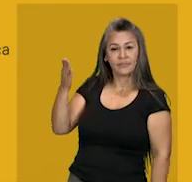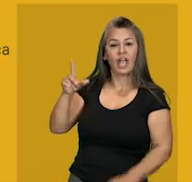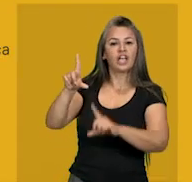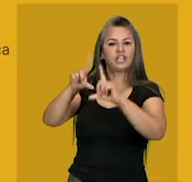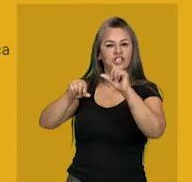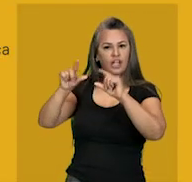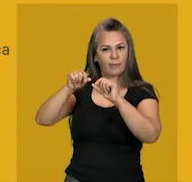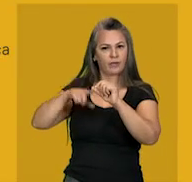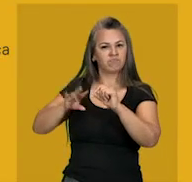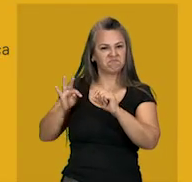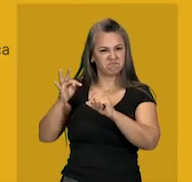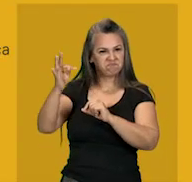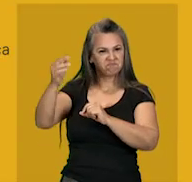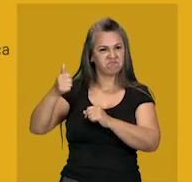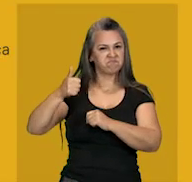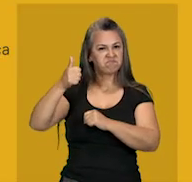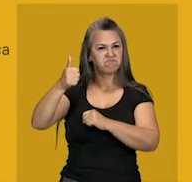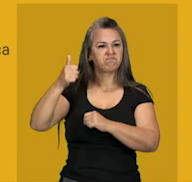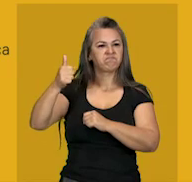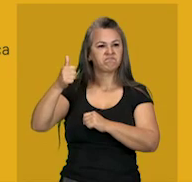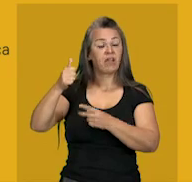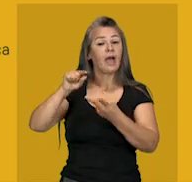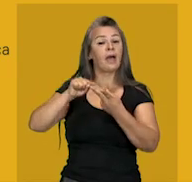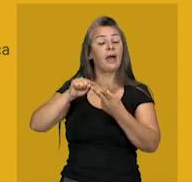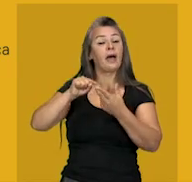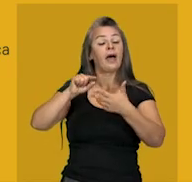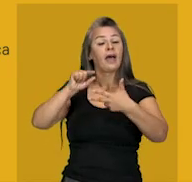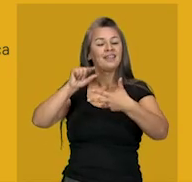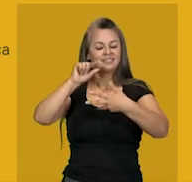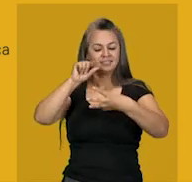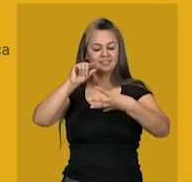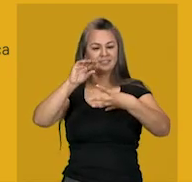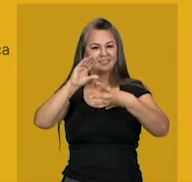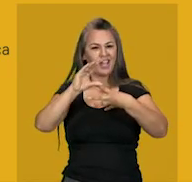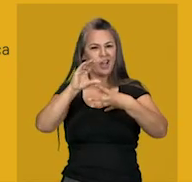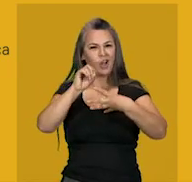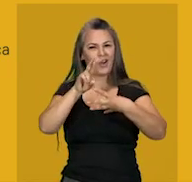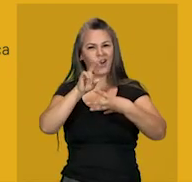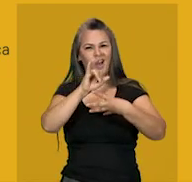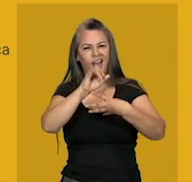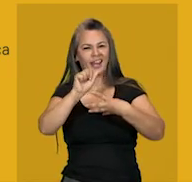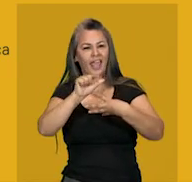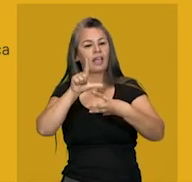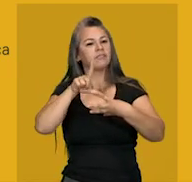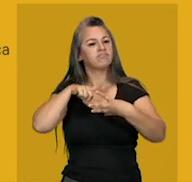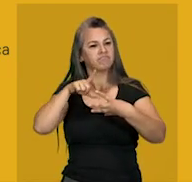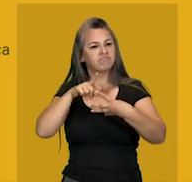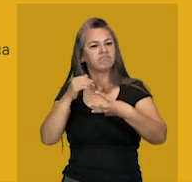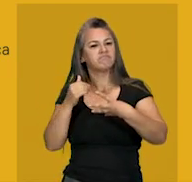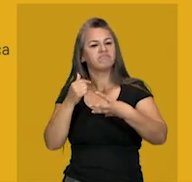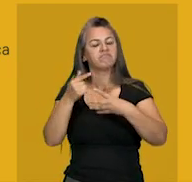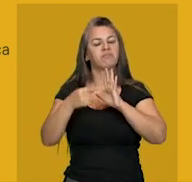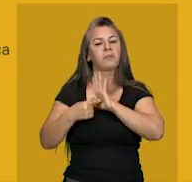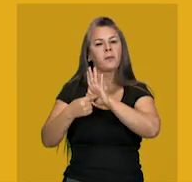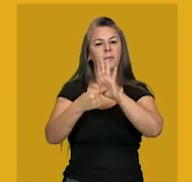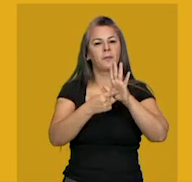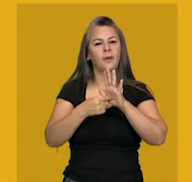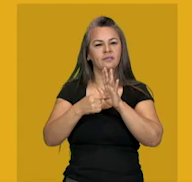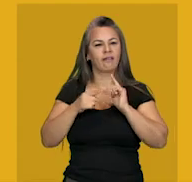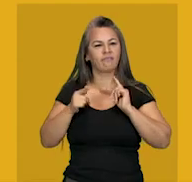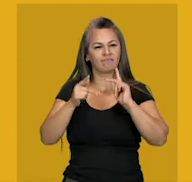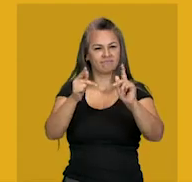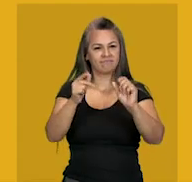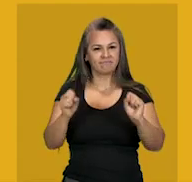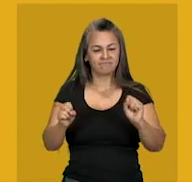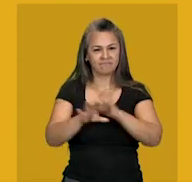tecnologia de ponta, vimos que a Coreia do Sul tem trabalhado fortemente em sua imagem externa e que a Austrália é o país que mais se destaca lá